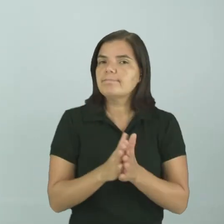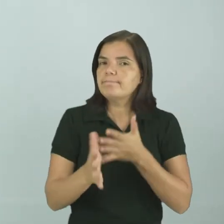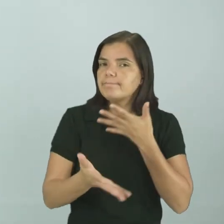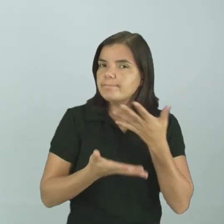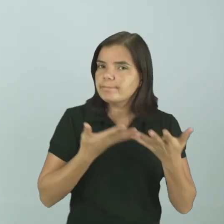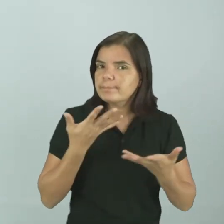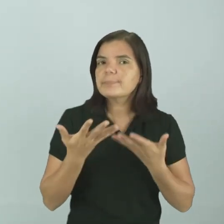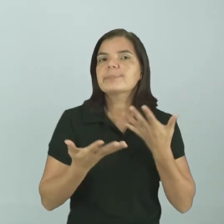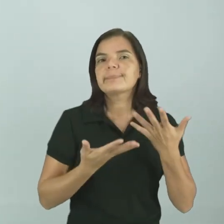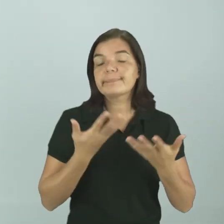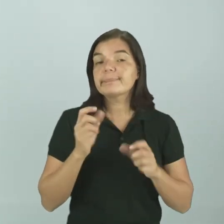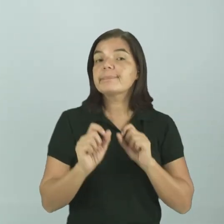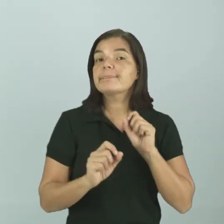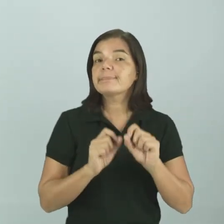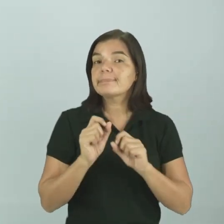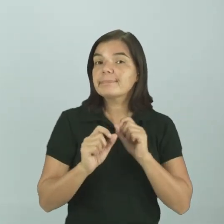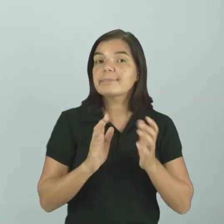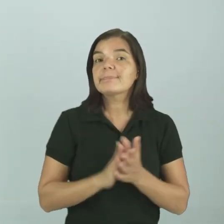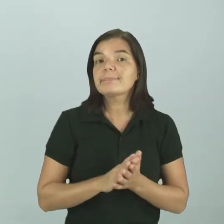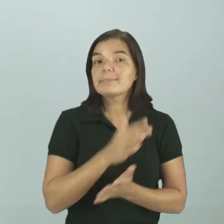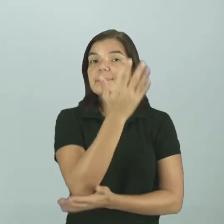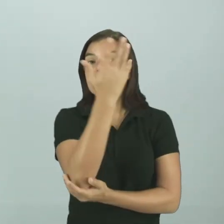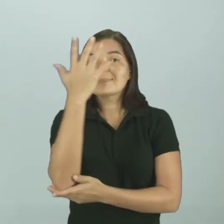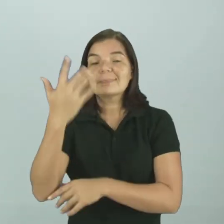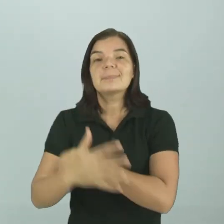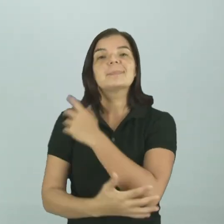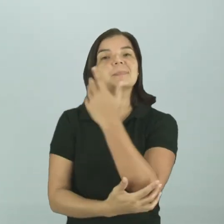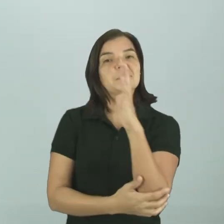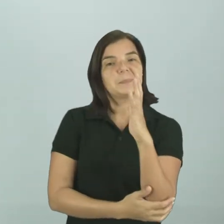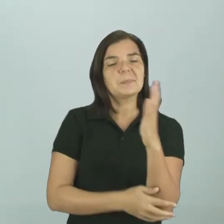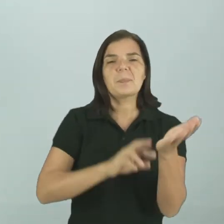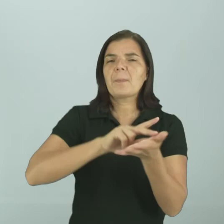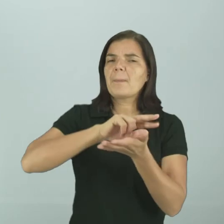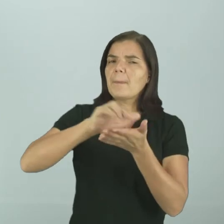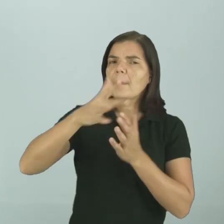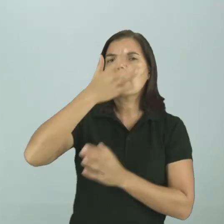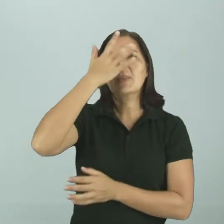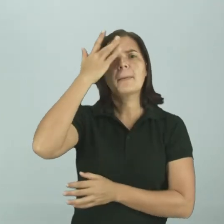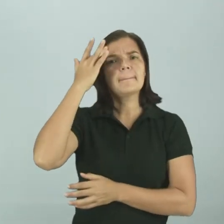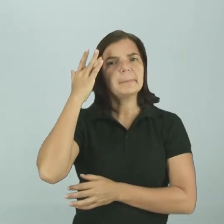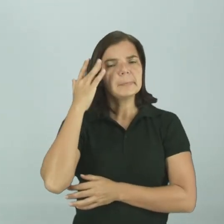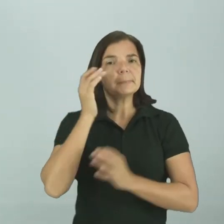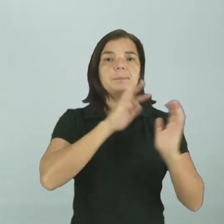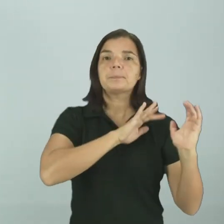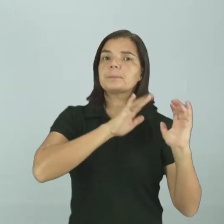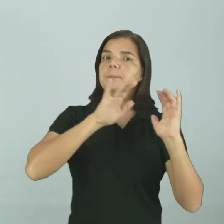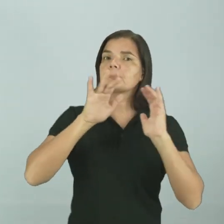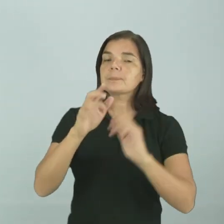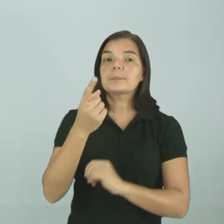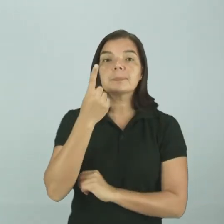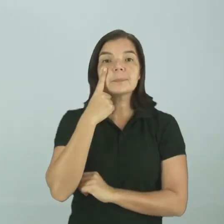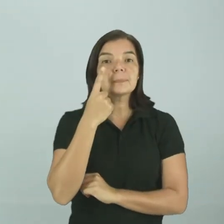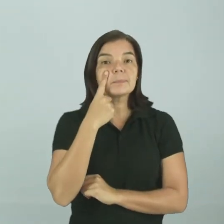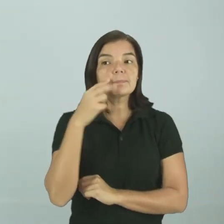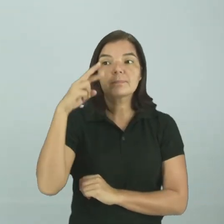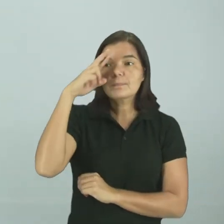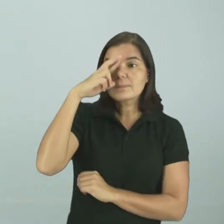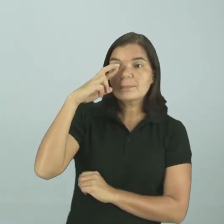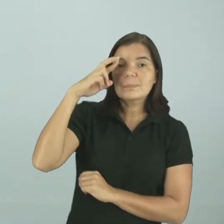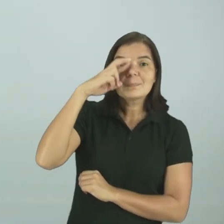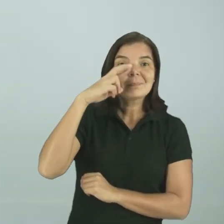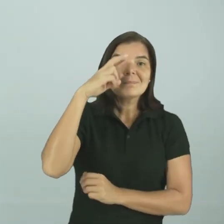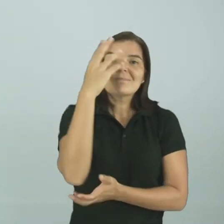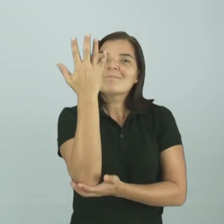maravilhosa na área do quê? Na área da natureza. Várias pessoas vêm para cá para ver, observar a